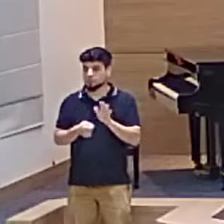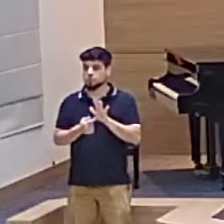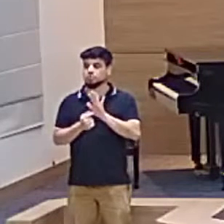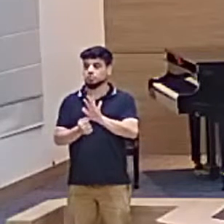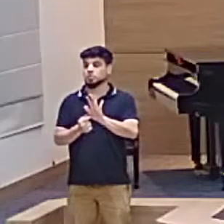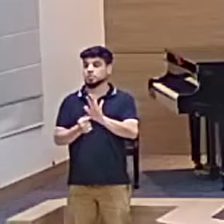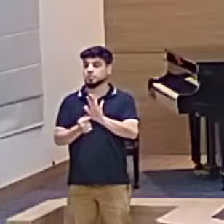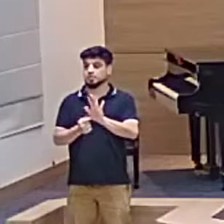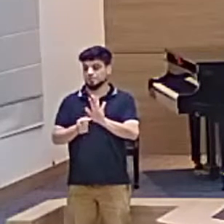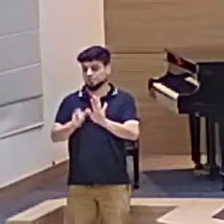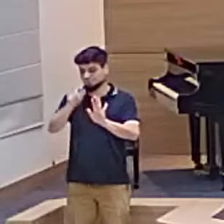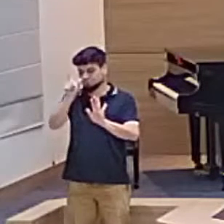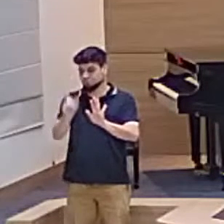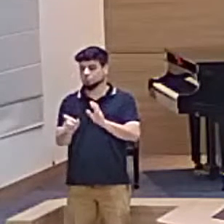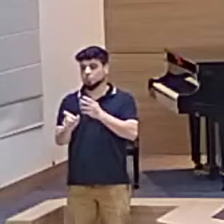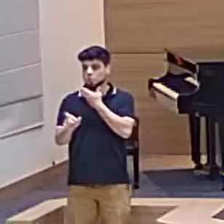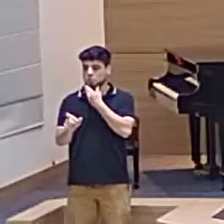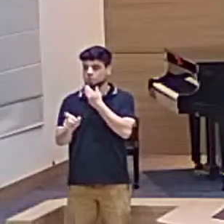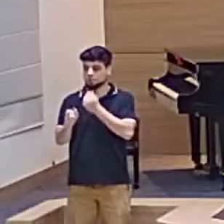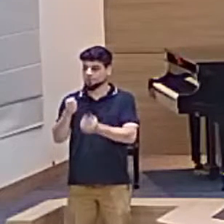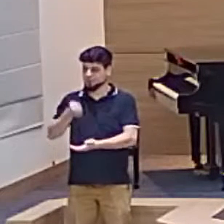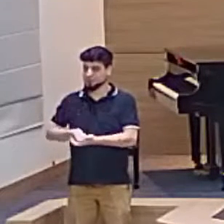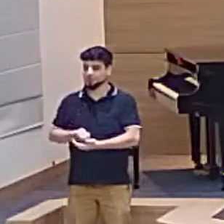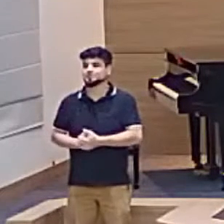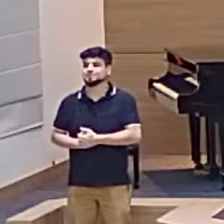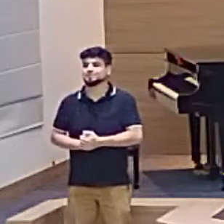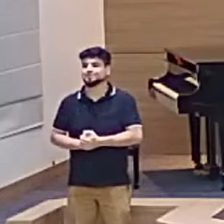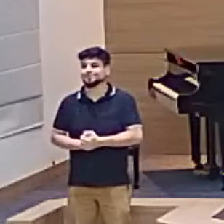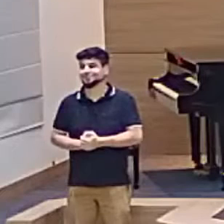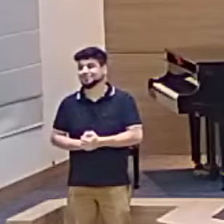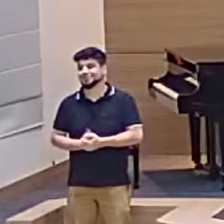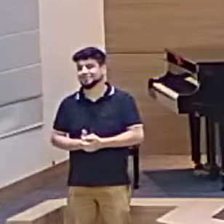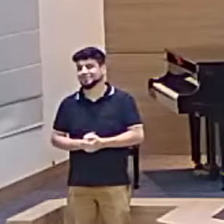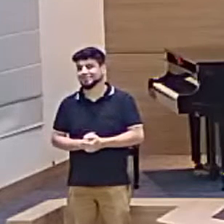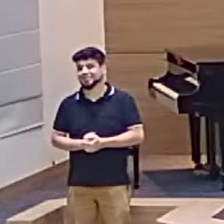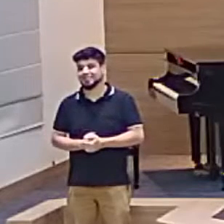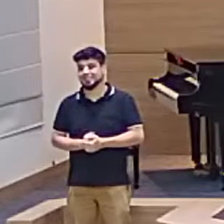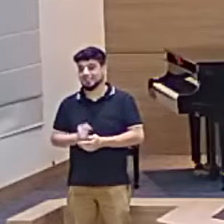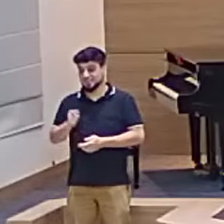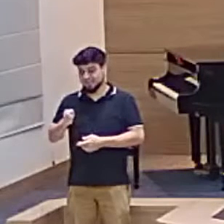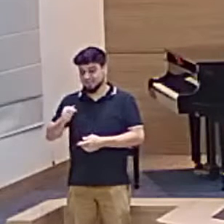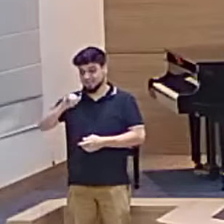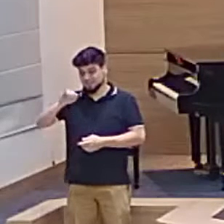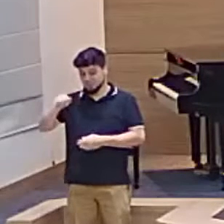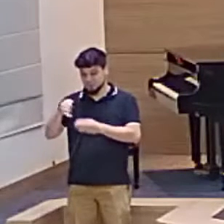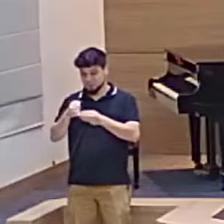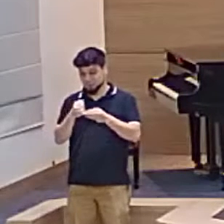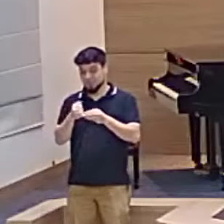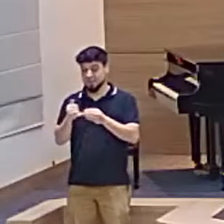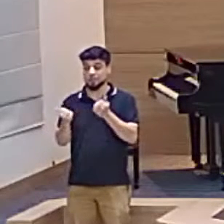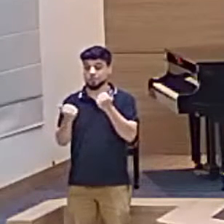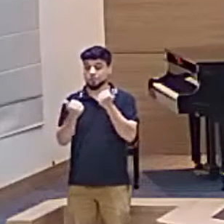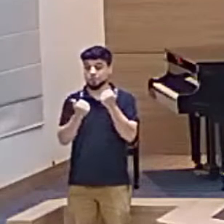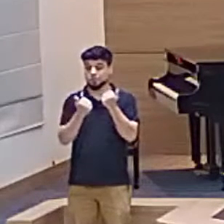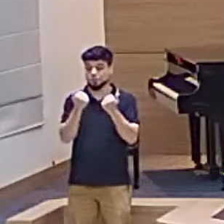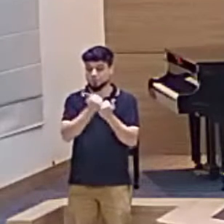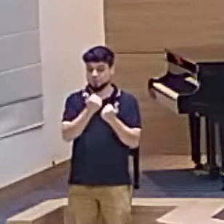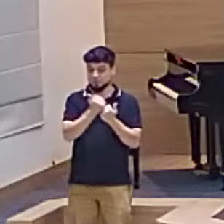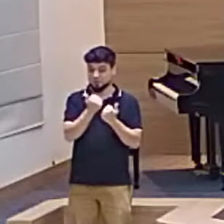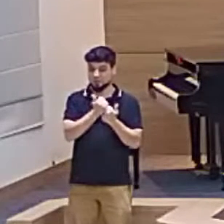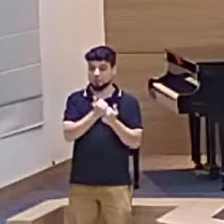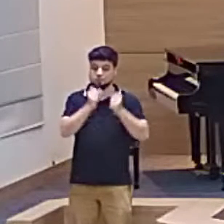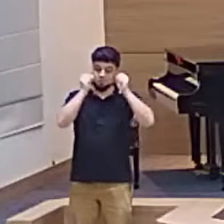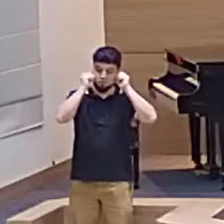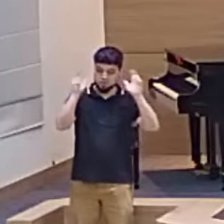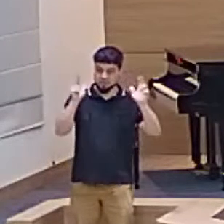verdade o Josué foi o sucessor de Moisés ele assumiu a liderança depois